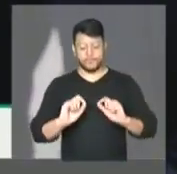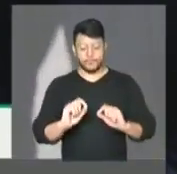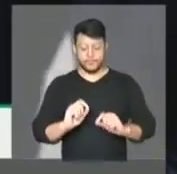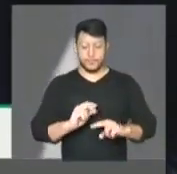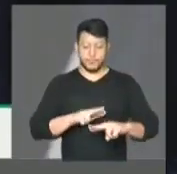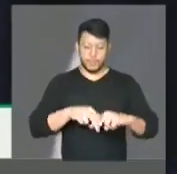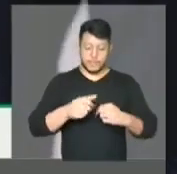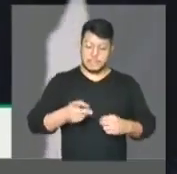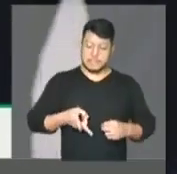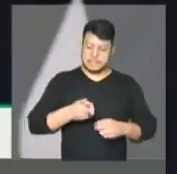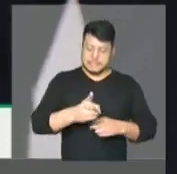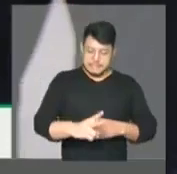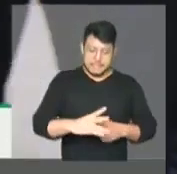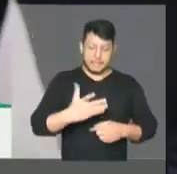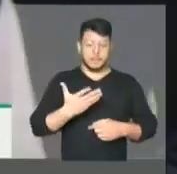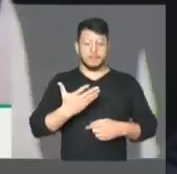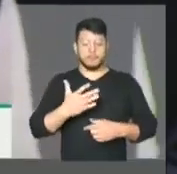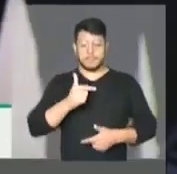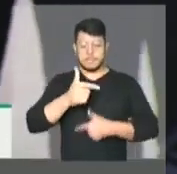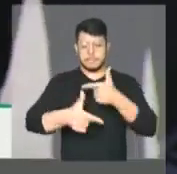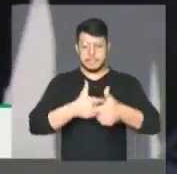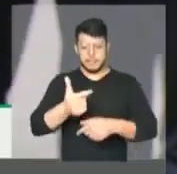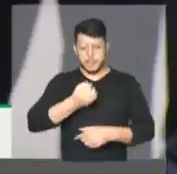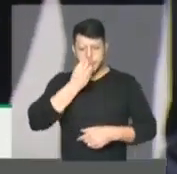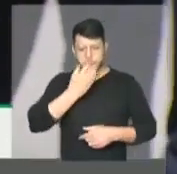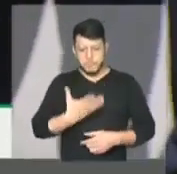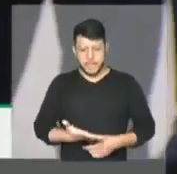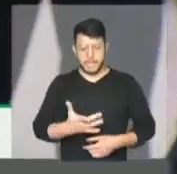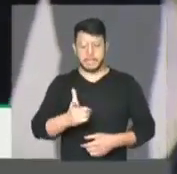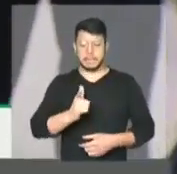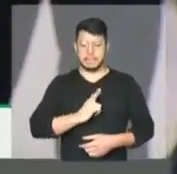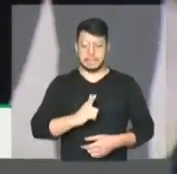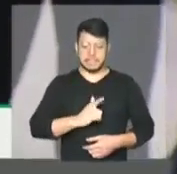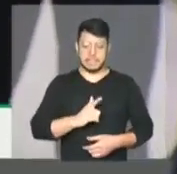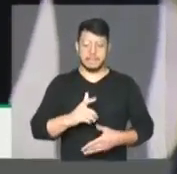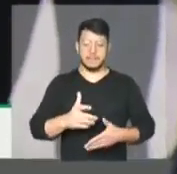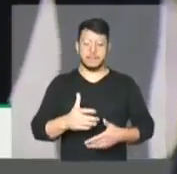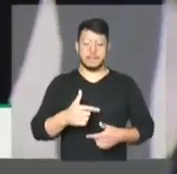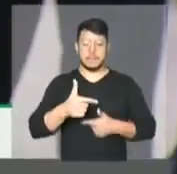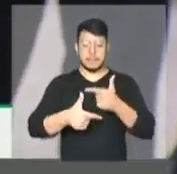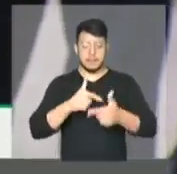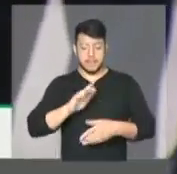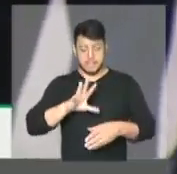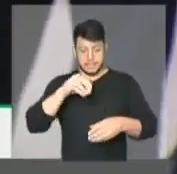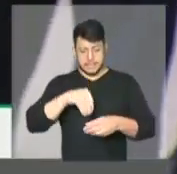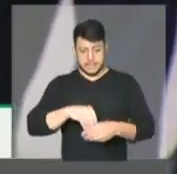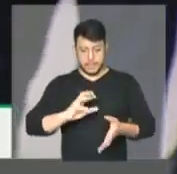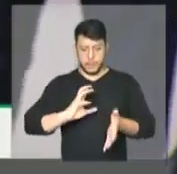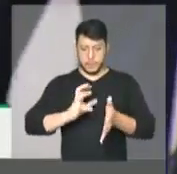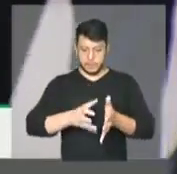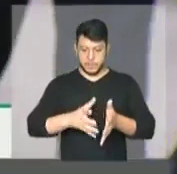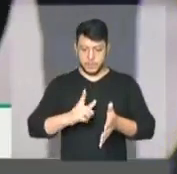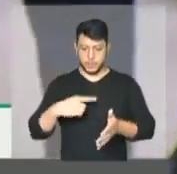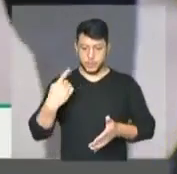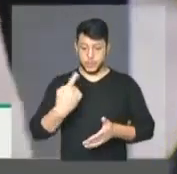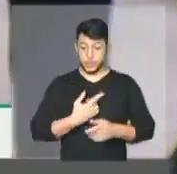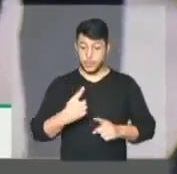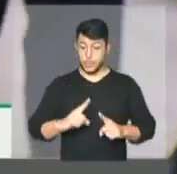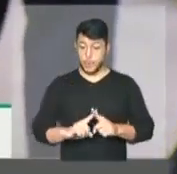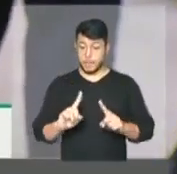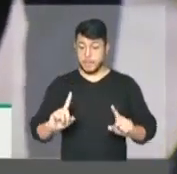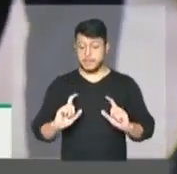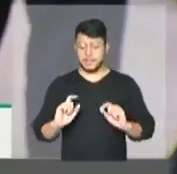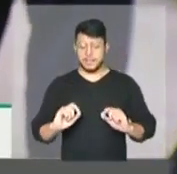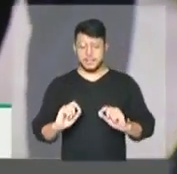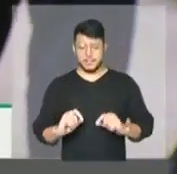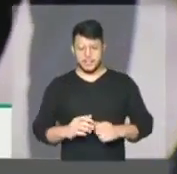republicana, também pela liderança legítima com que conduziu a nossa bancada nesse ano. E não só a nossa bancada, mas você